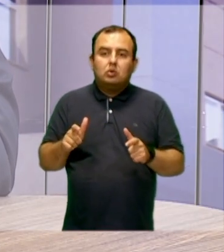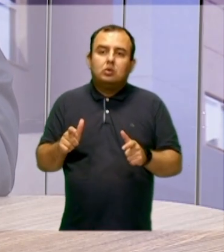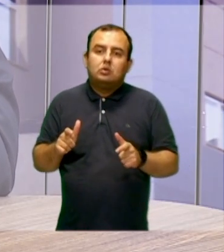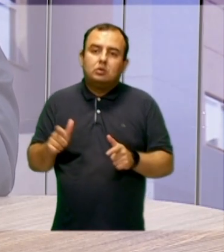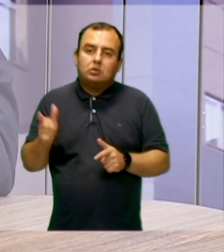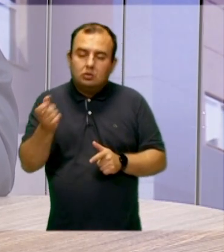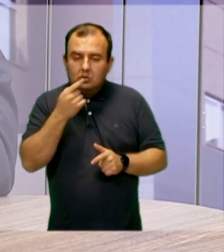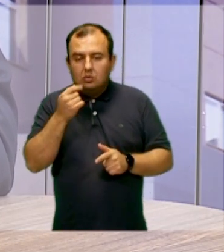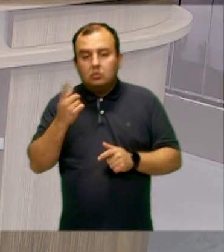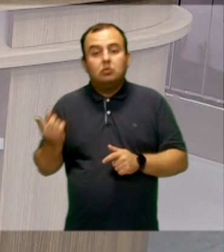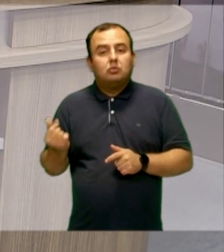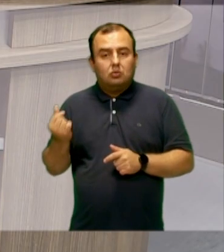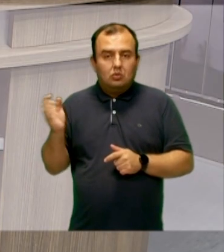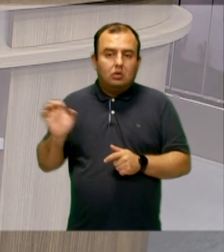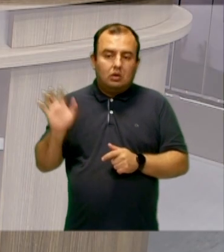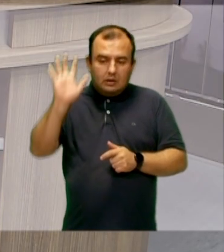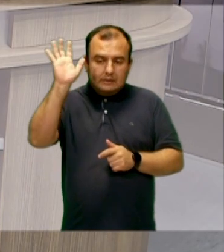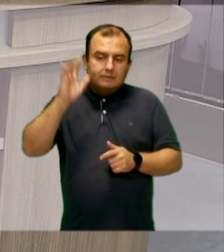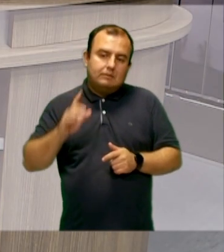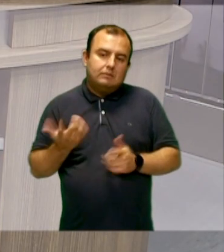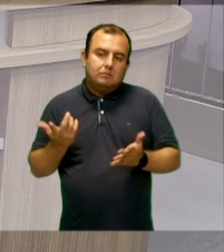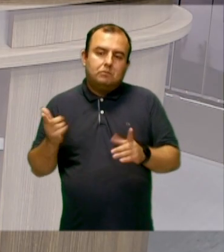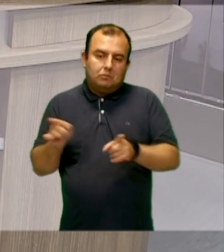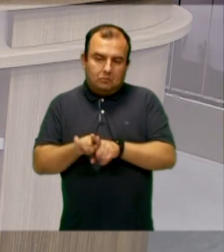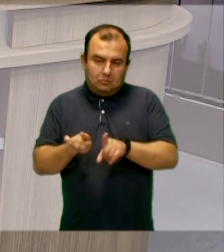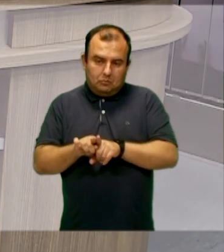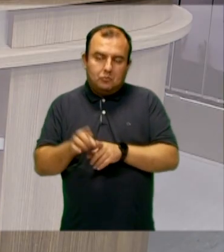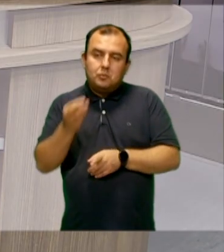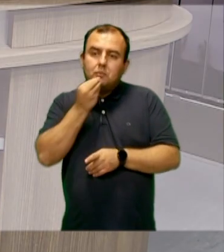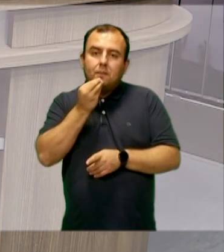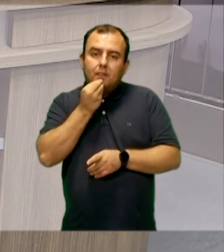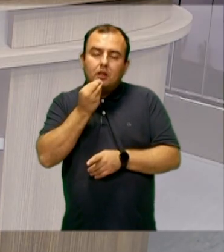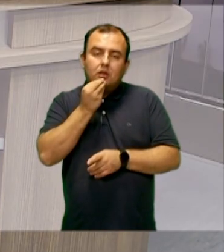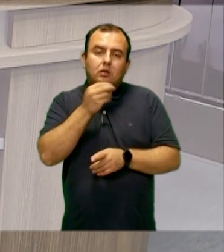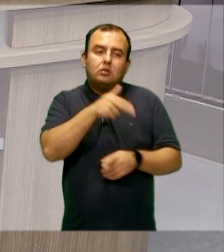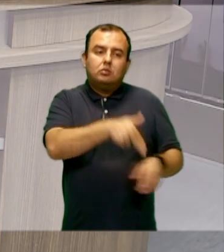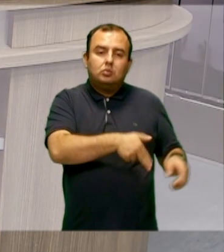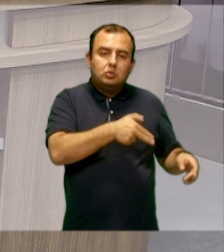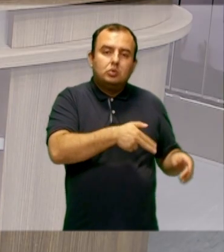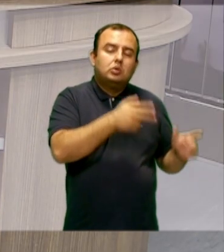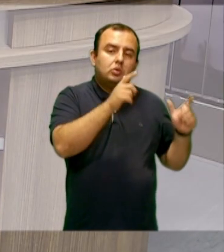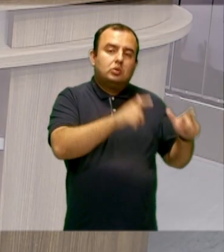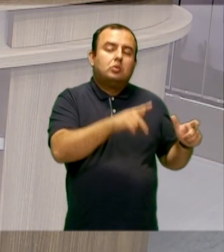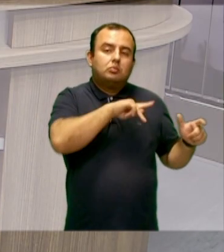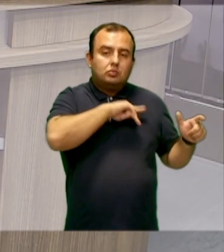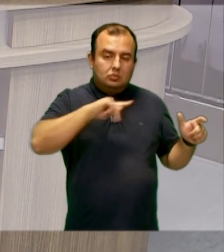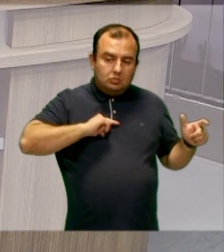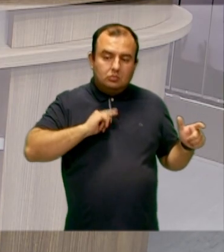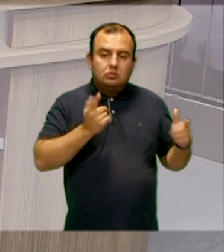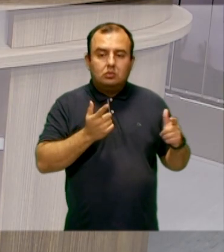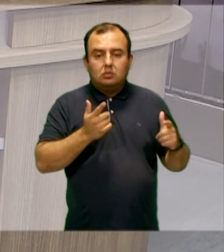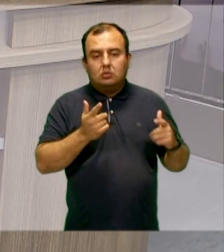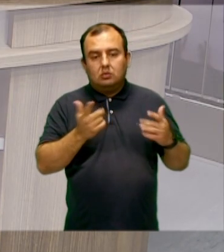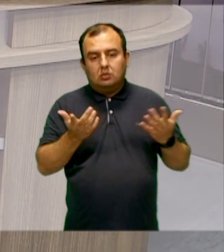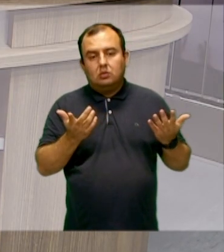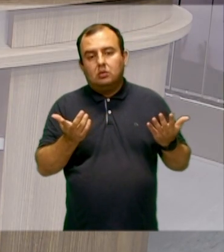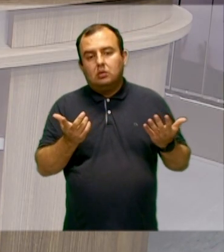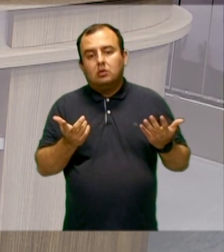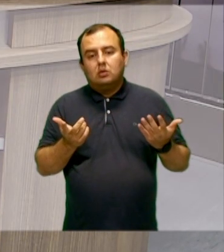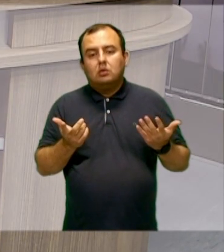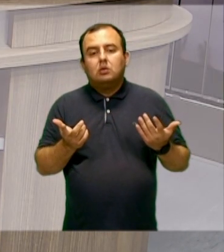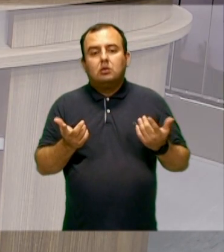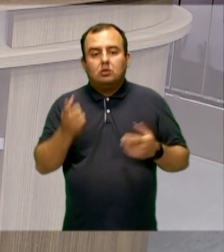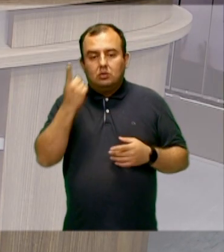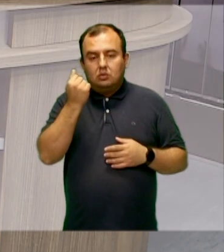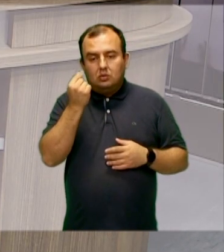de medicamentos de alto custo, que é tão... Claro, com uma arma de fogo, a questão de segurança pública, ela tem mas outro cuidado. Em questão de